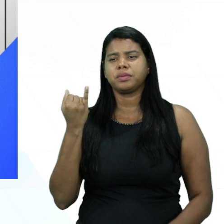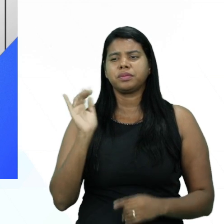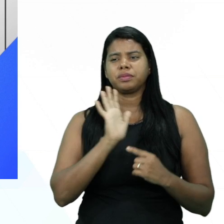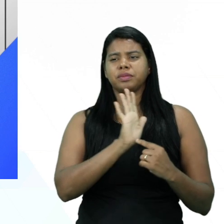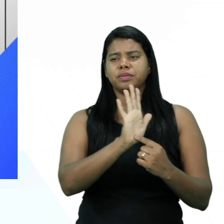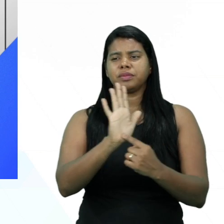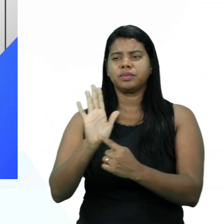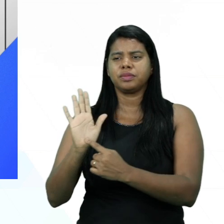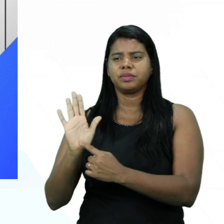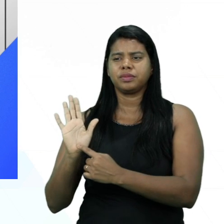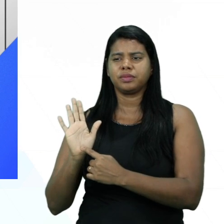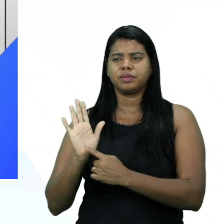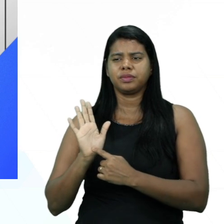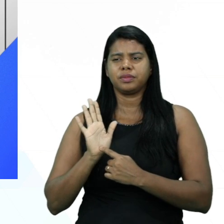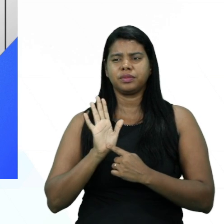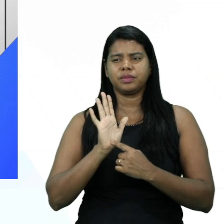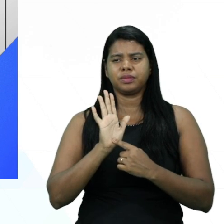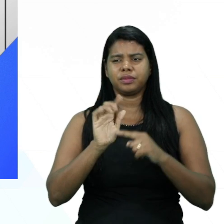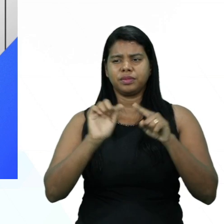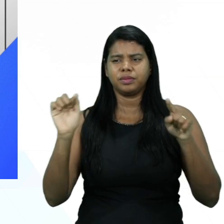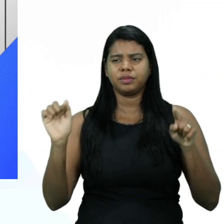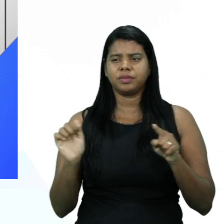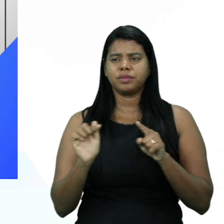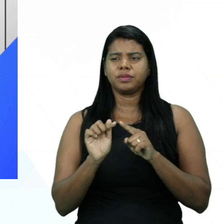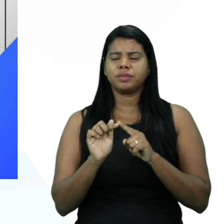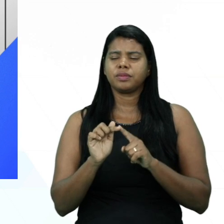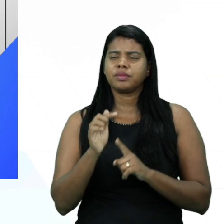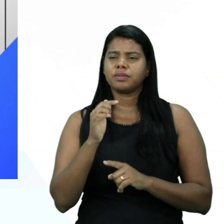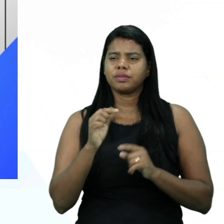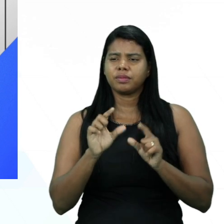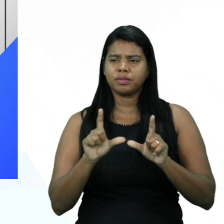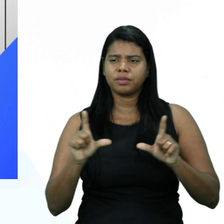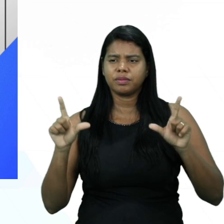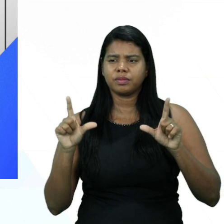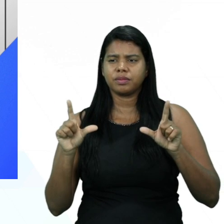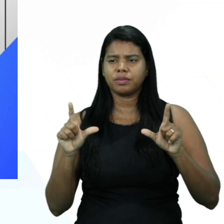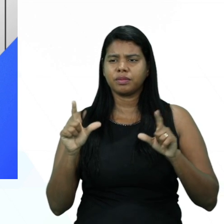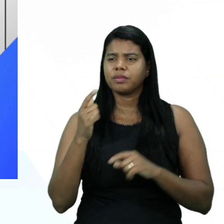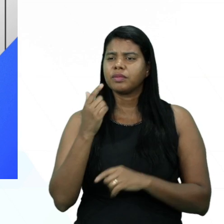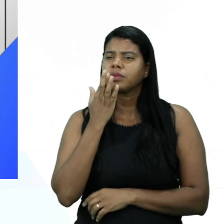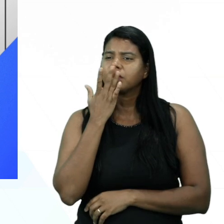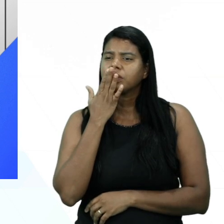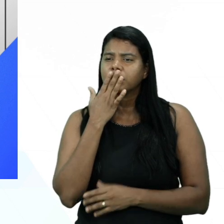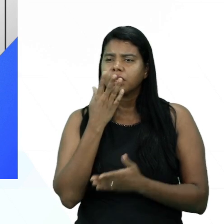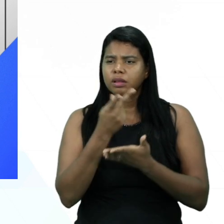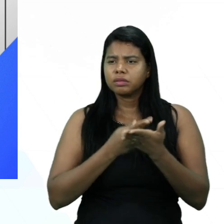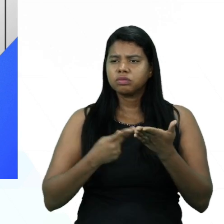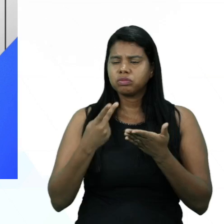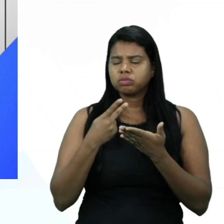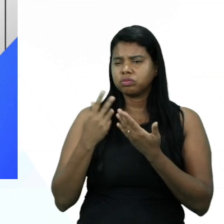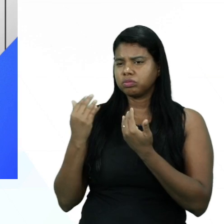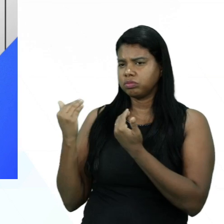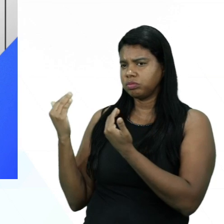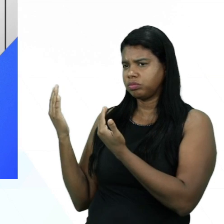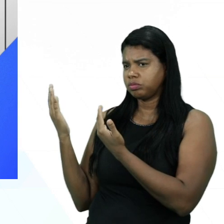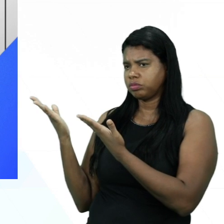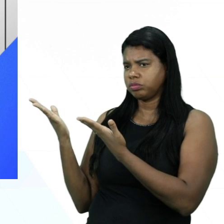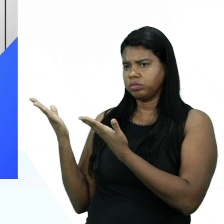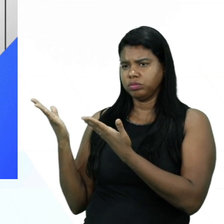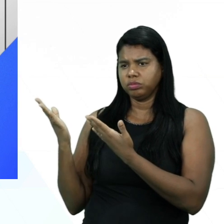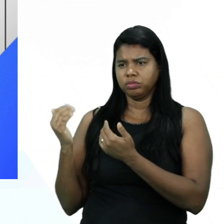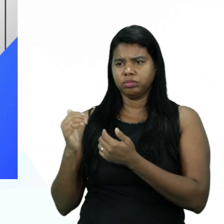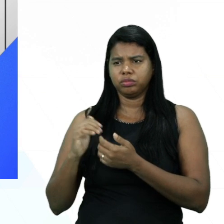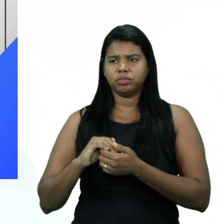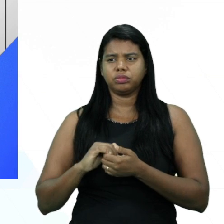destacados através de sua posição, tamanho e cor. Como você pode observar nas figuras, é gerada uma